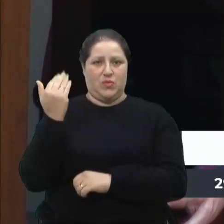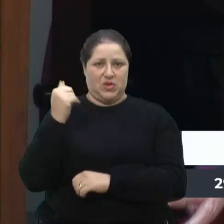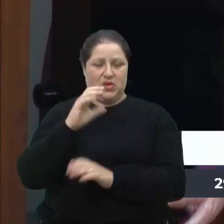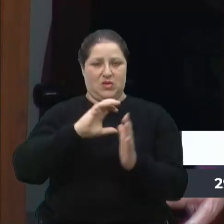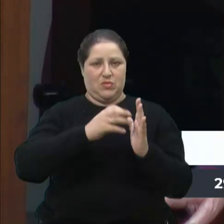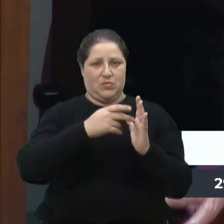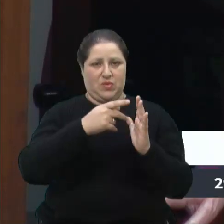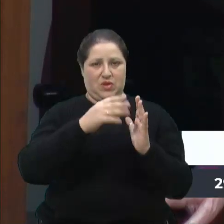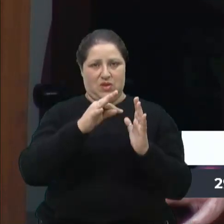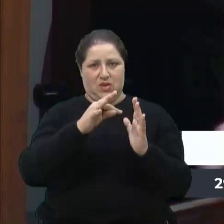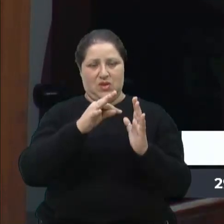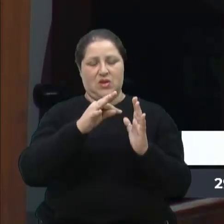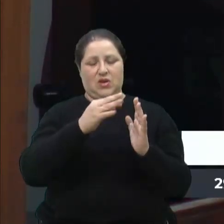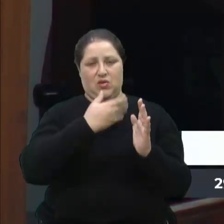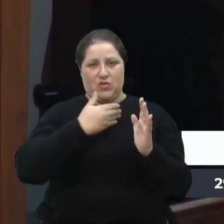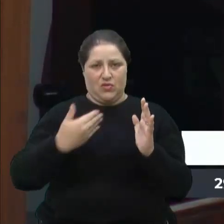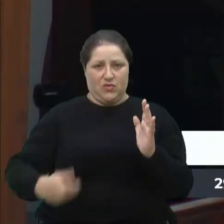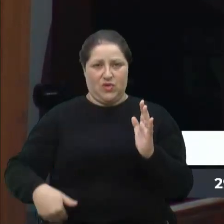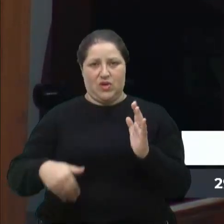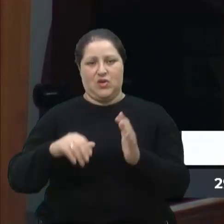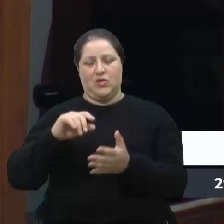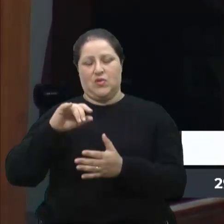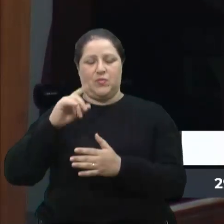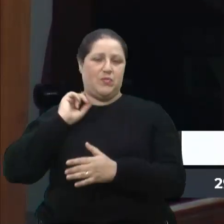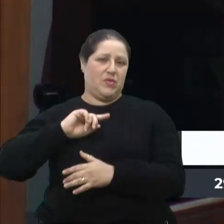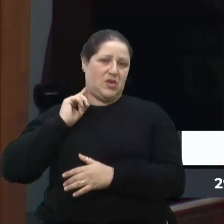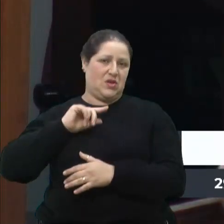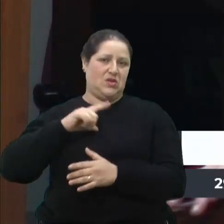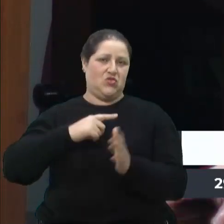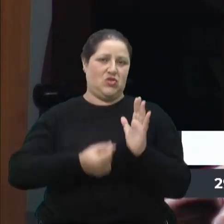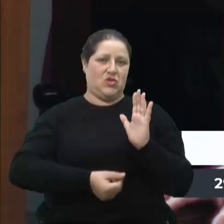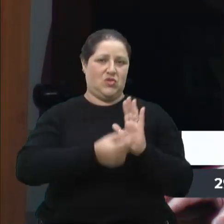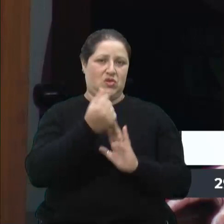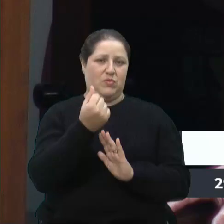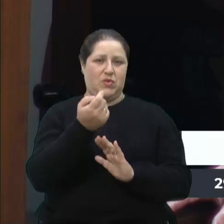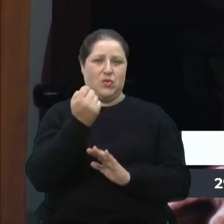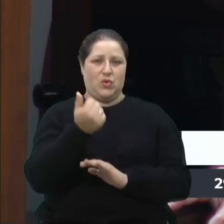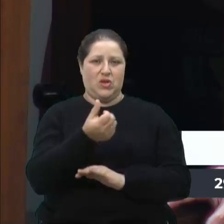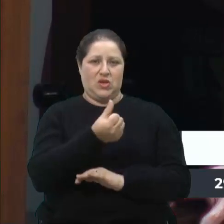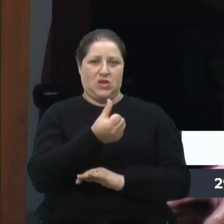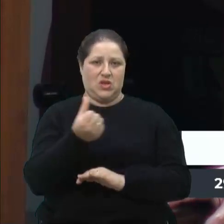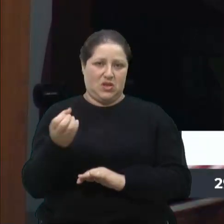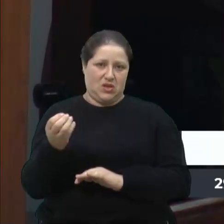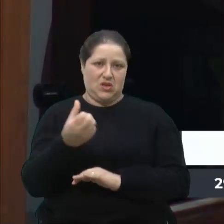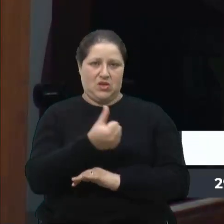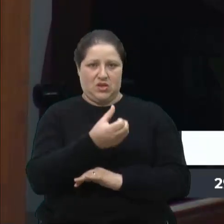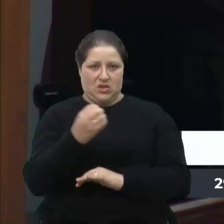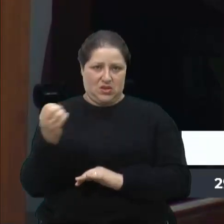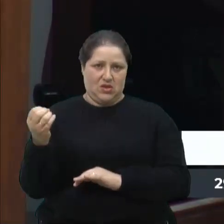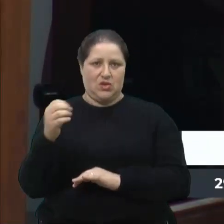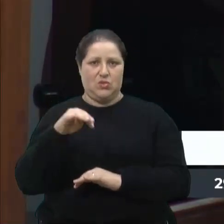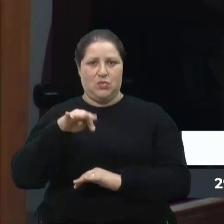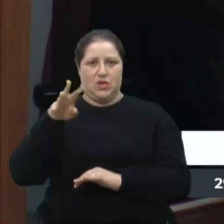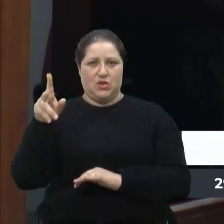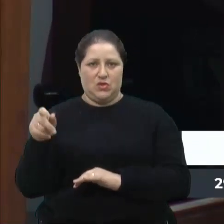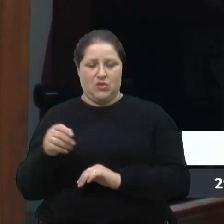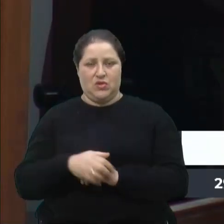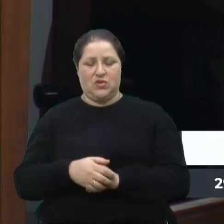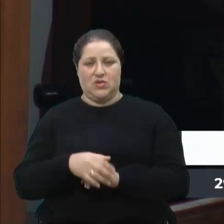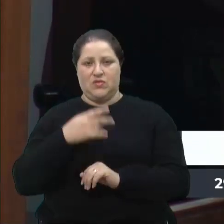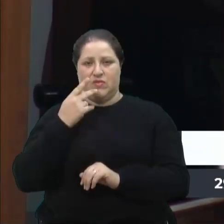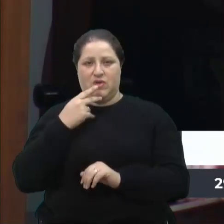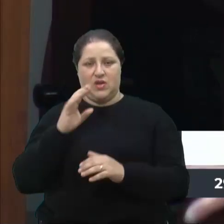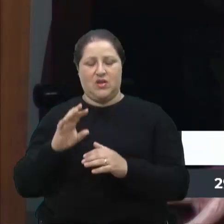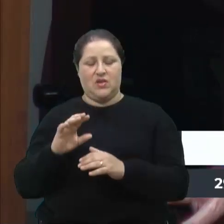governo, Minas tinha um orçamento de quase 600 bilhões. Declaração de líder da bancada do